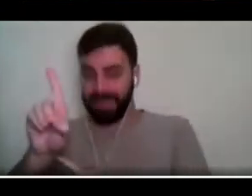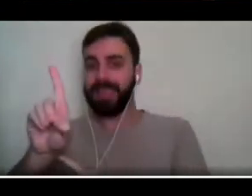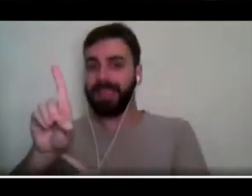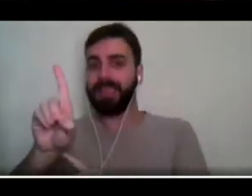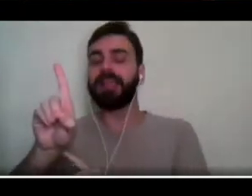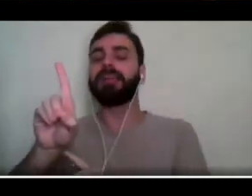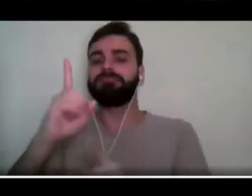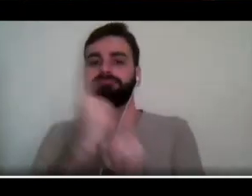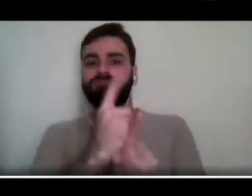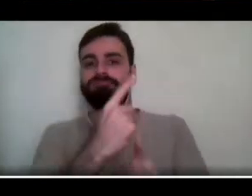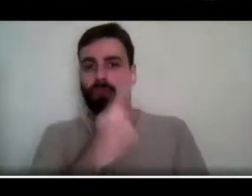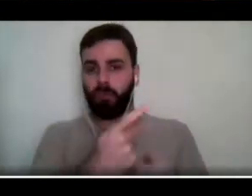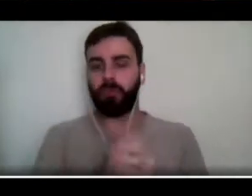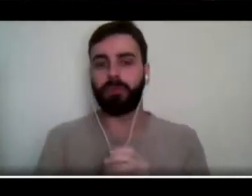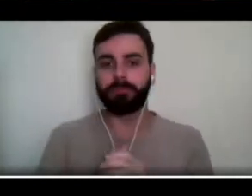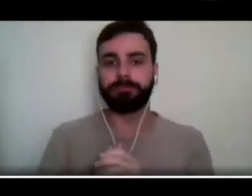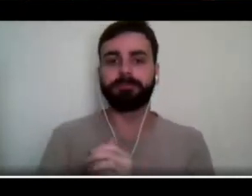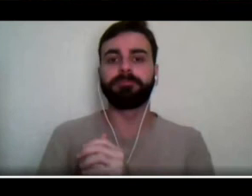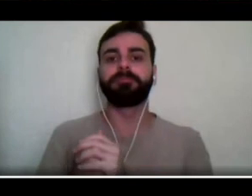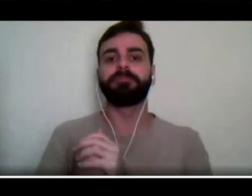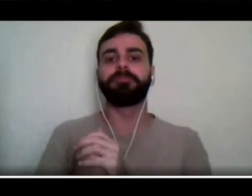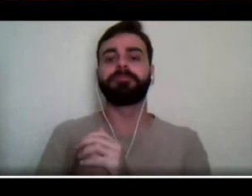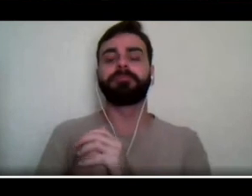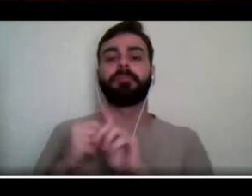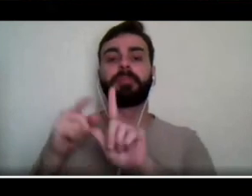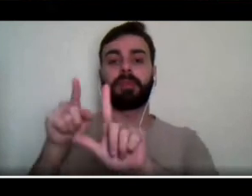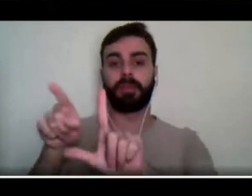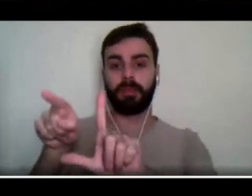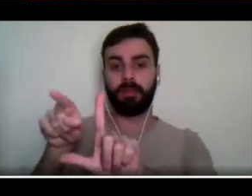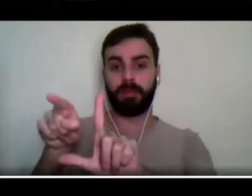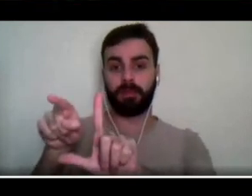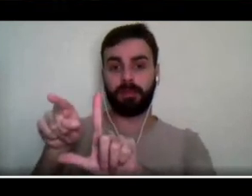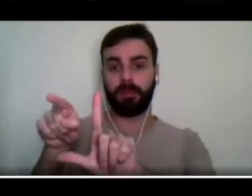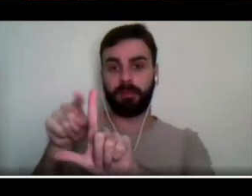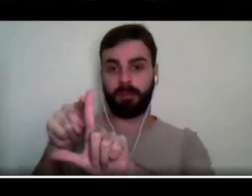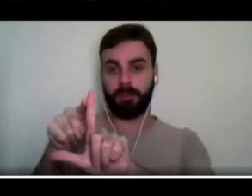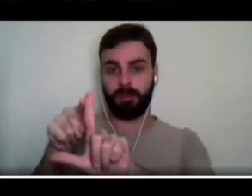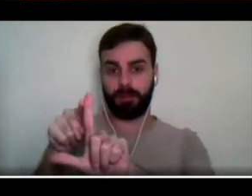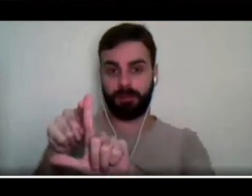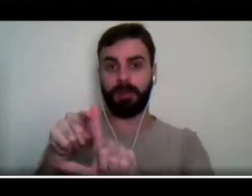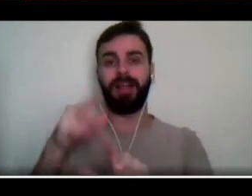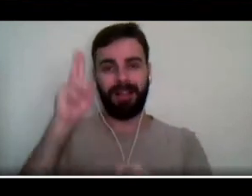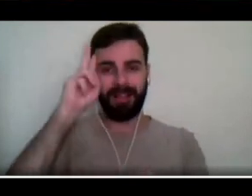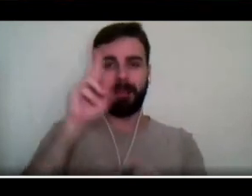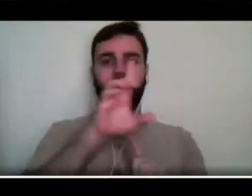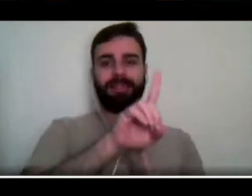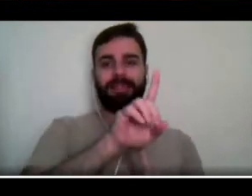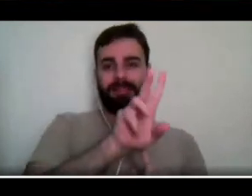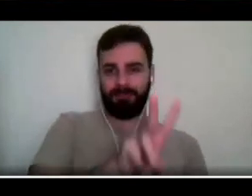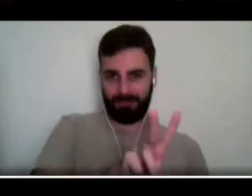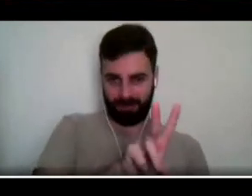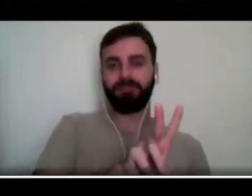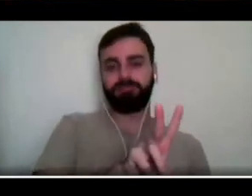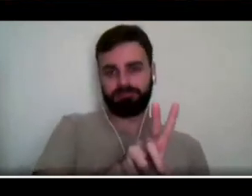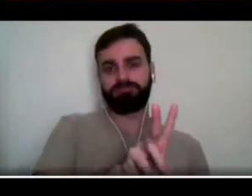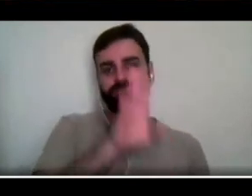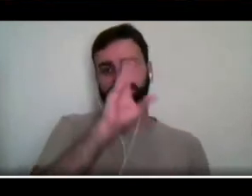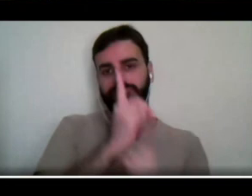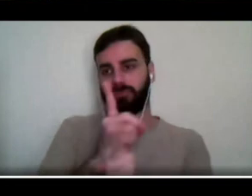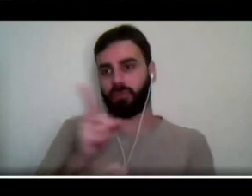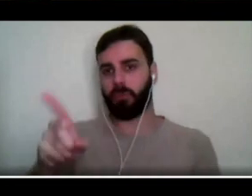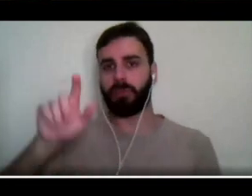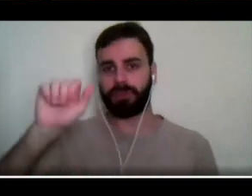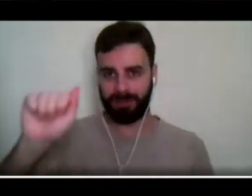a derivada de uma reta com inclinação negativa é simplesmente um número constante